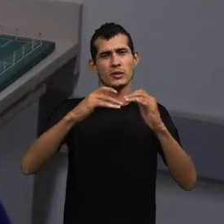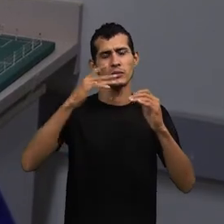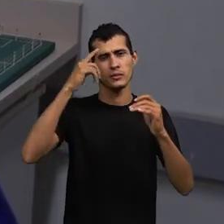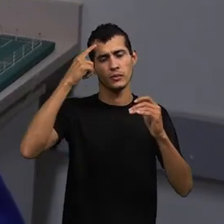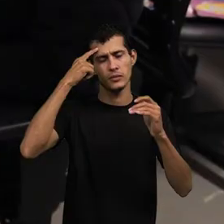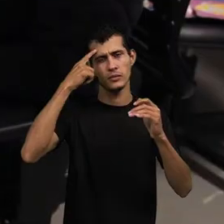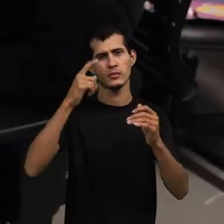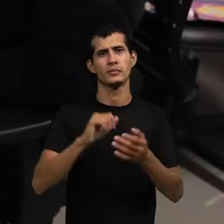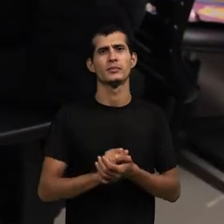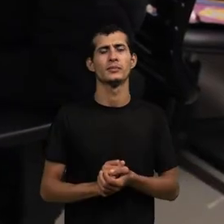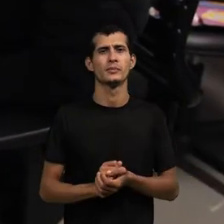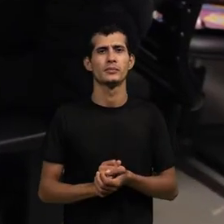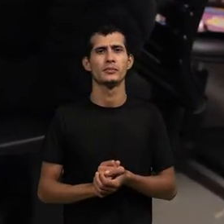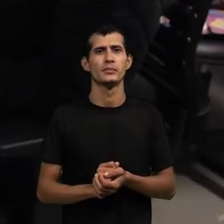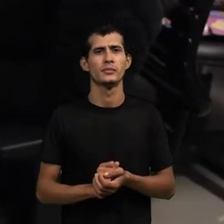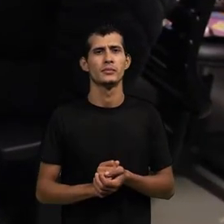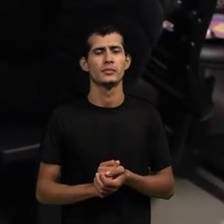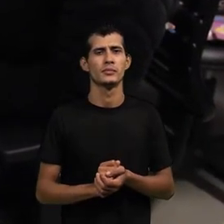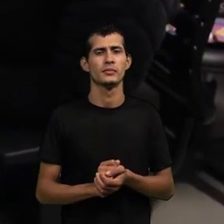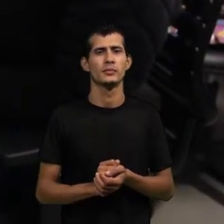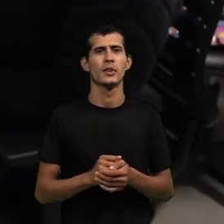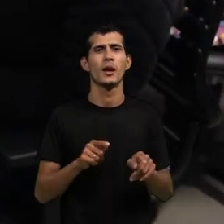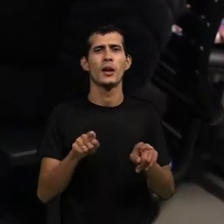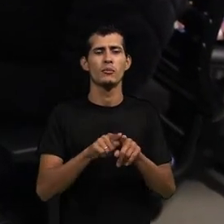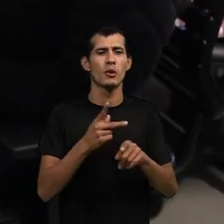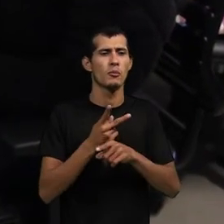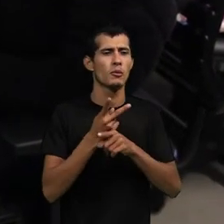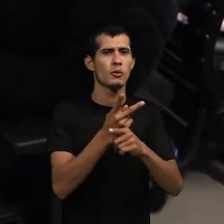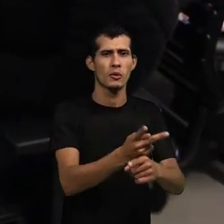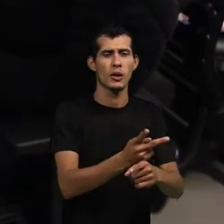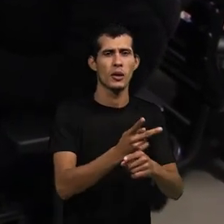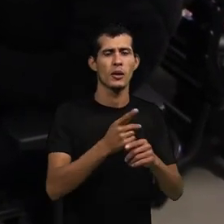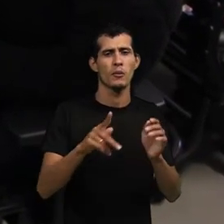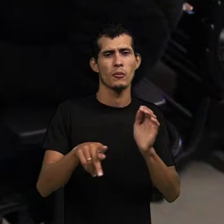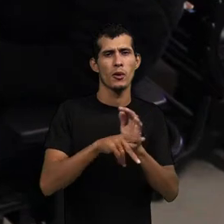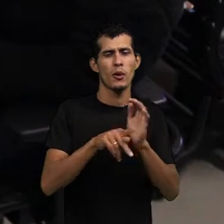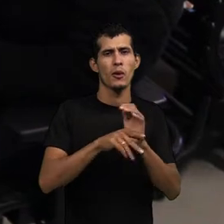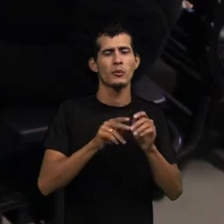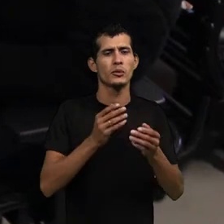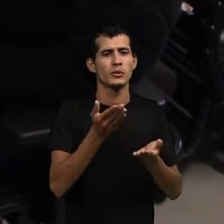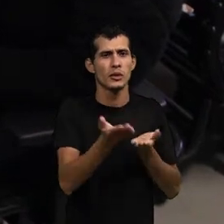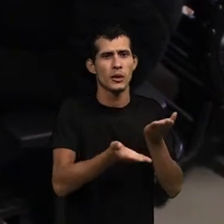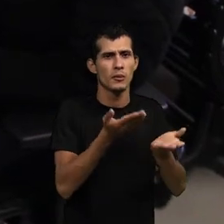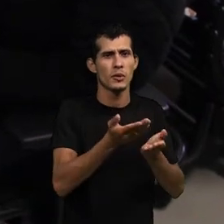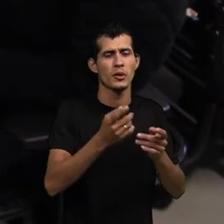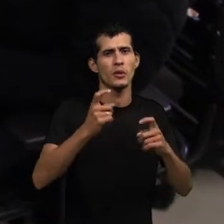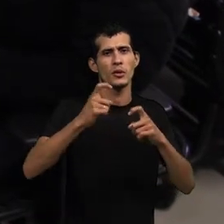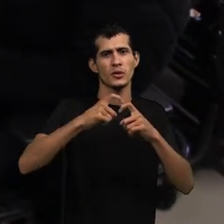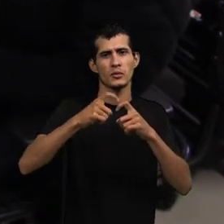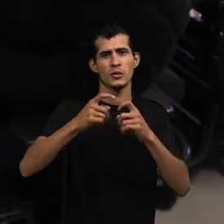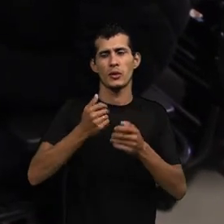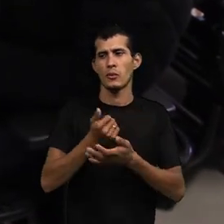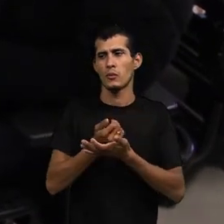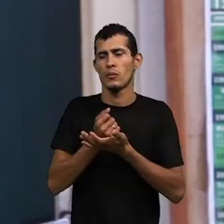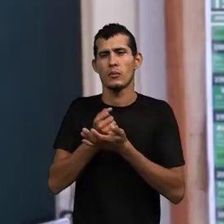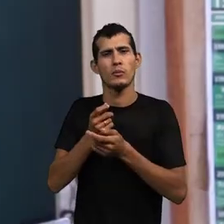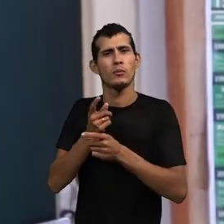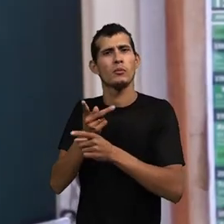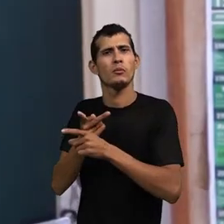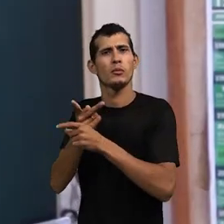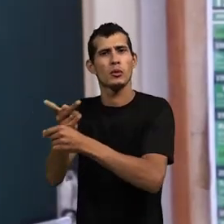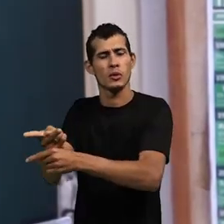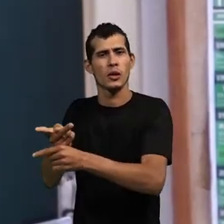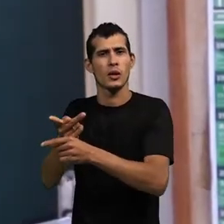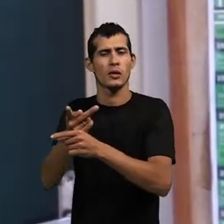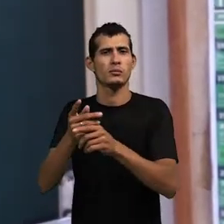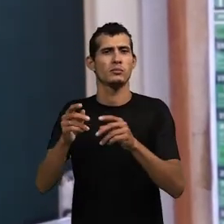né? Aí era pra procurar terapia, né? Depois que saiu do hospital era pra procurar o Nesso e começar